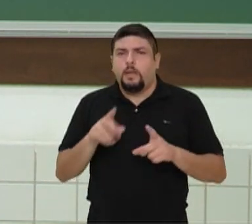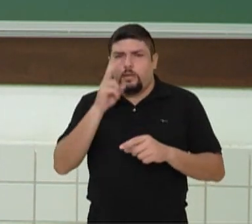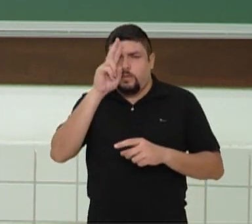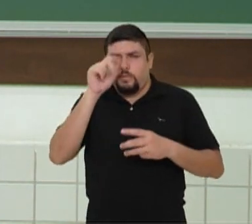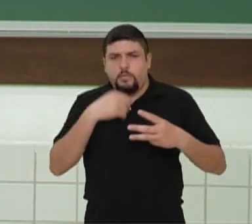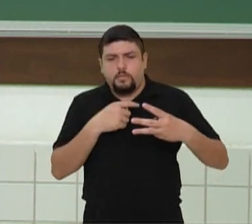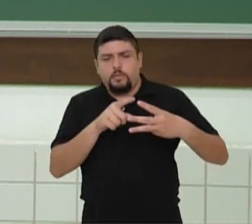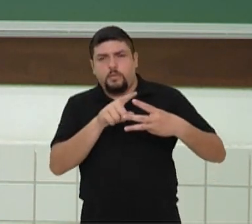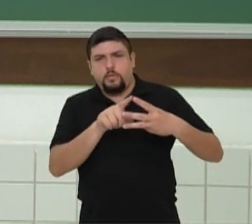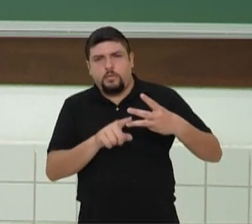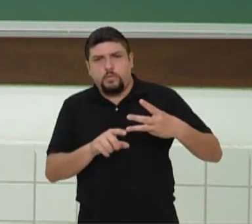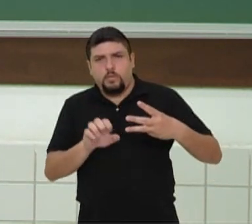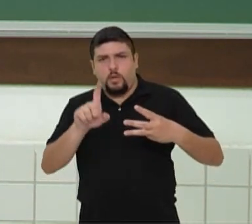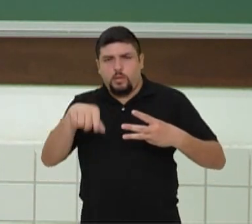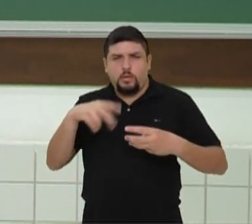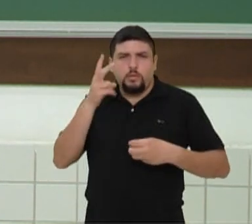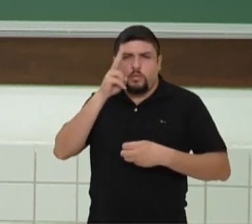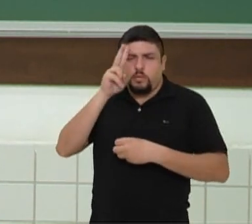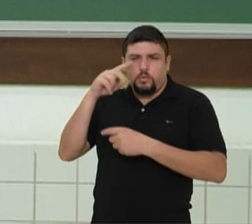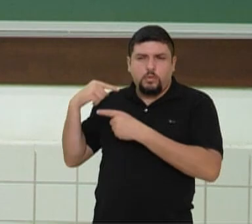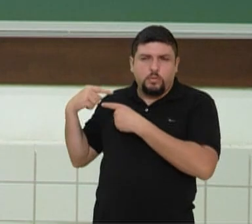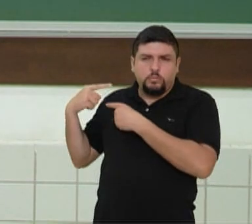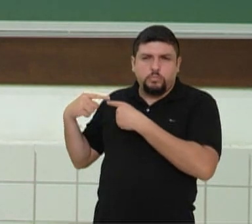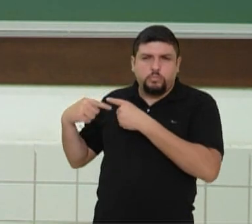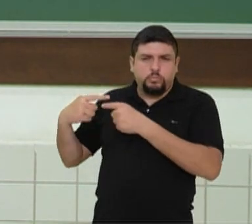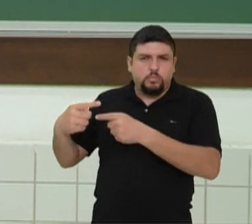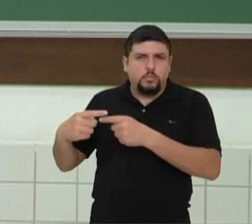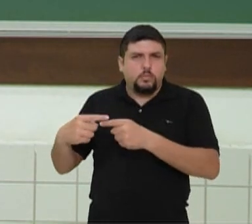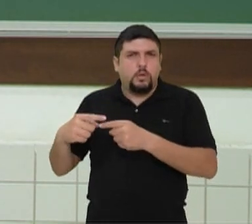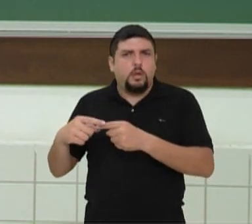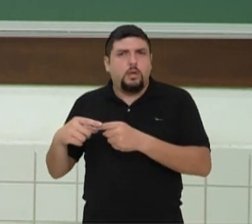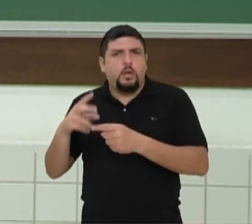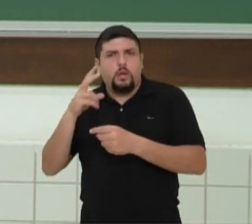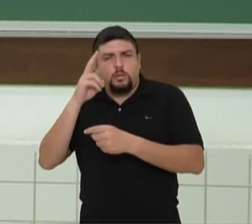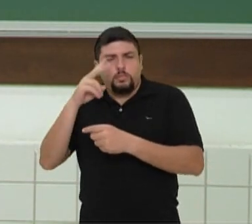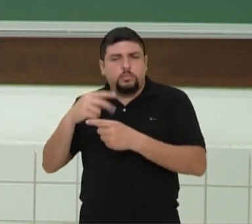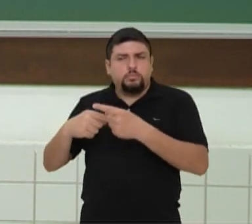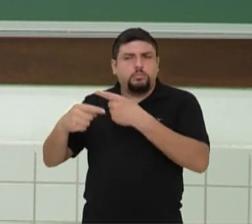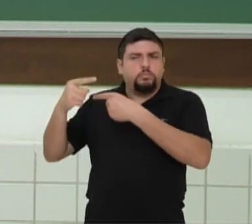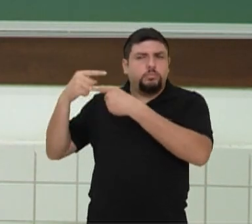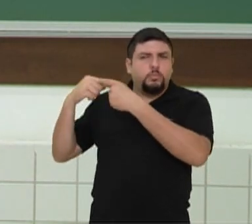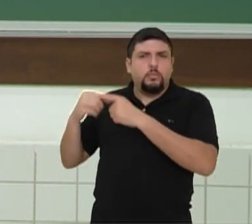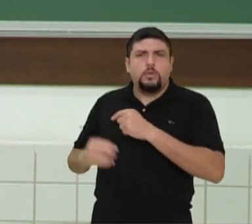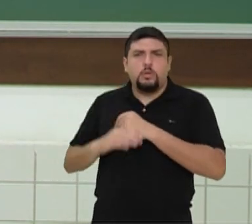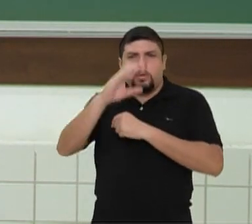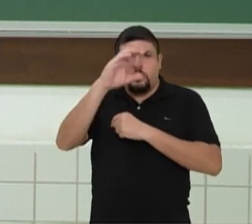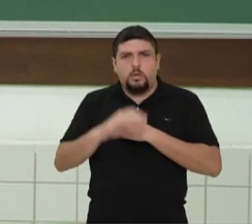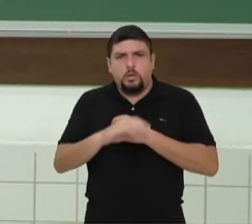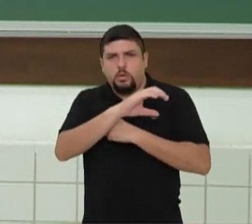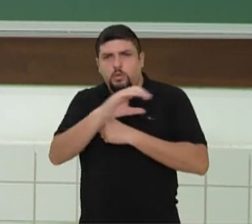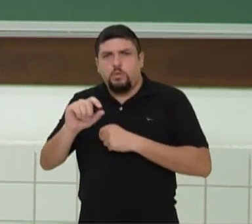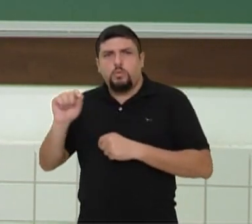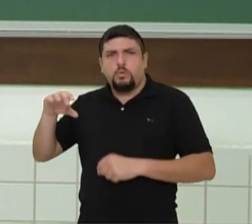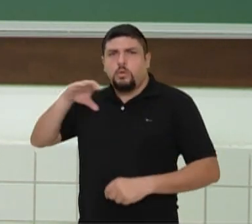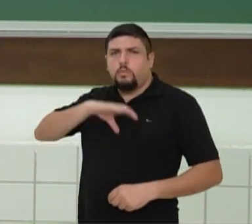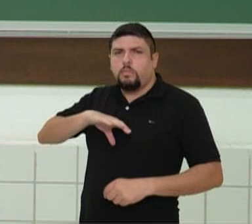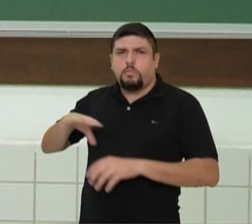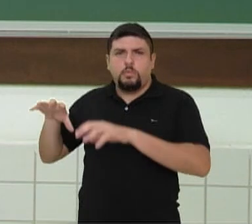raízes históricas que são também religiosas, as raízes católicas do Brasil aí colonizado por Portugal. Muito